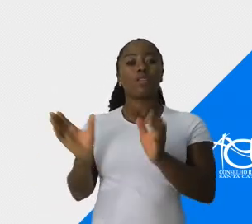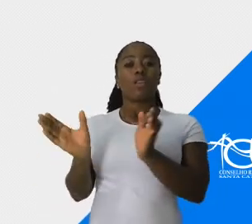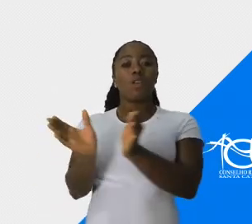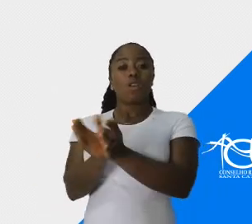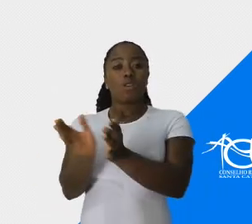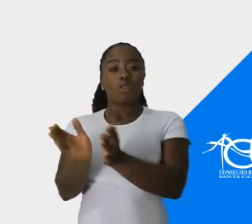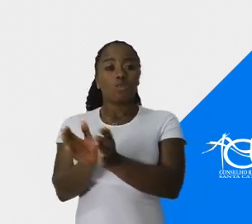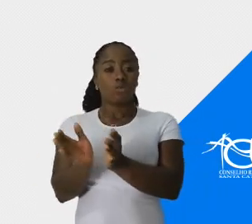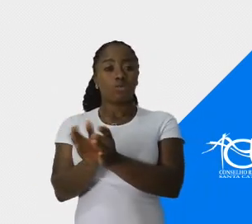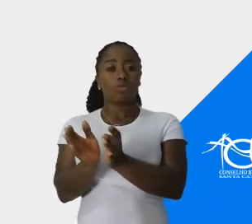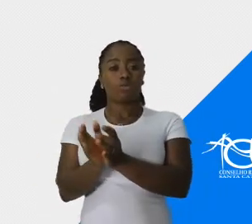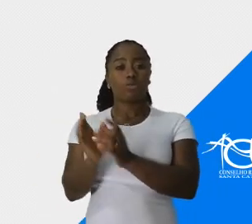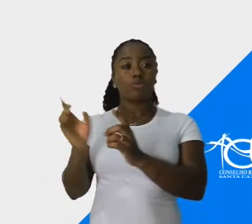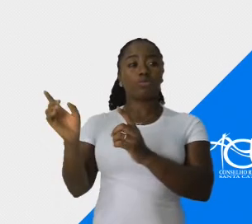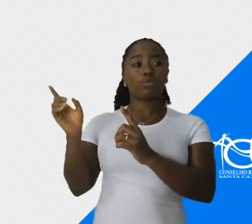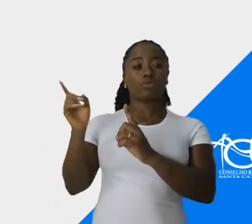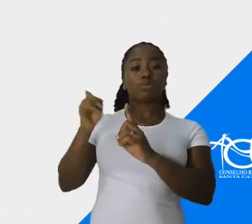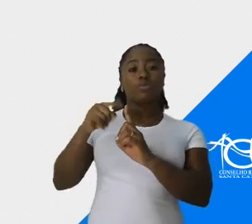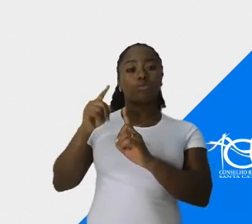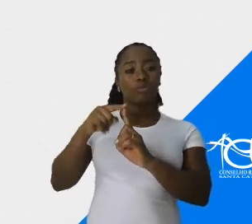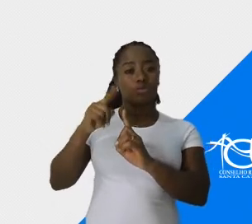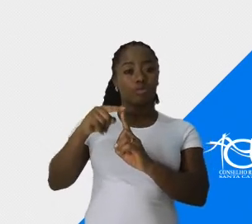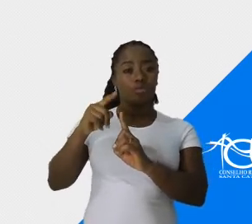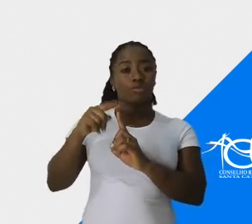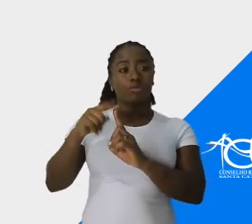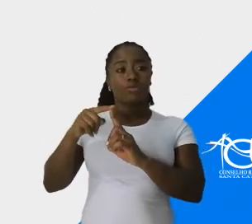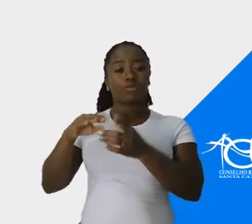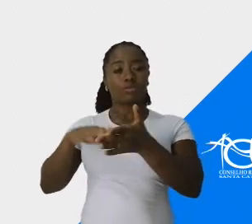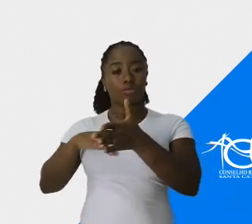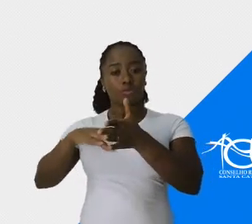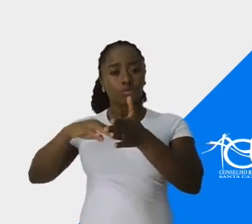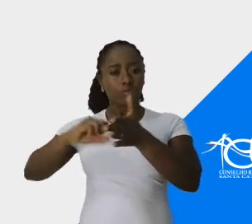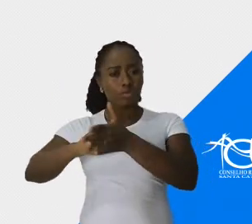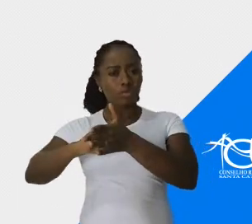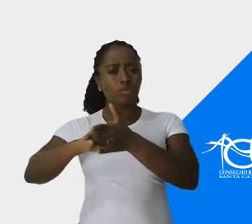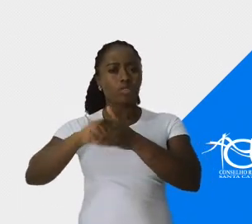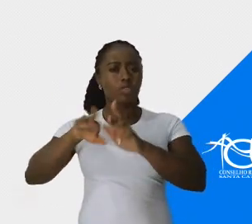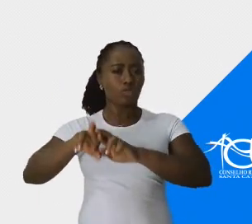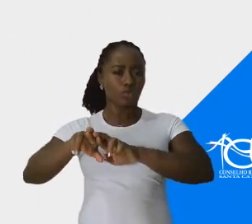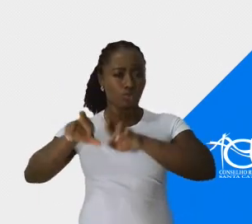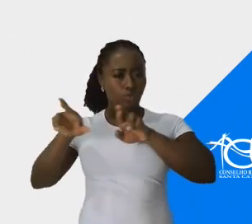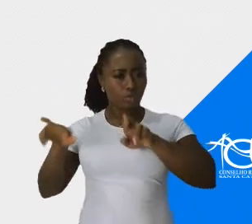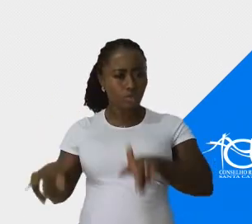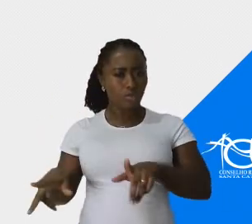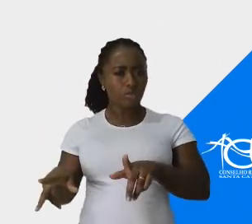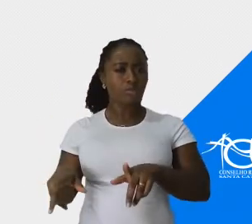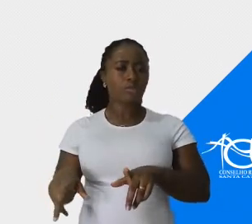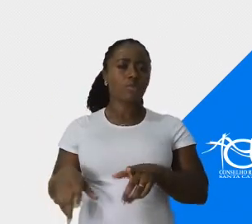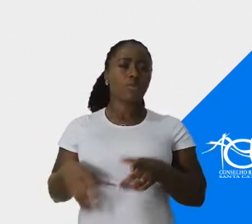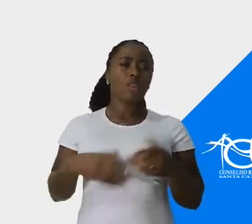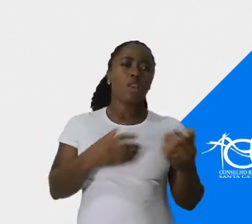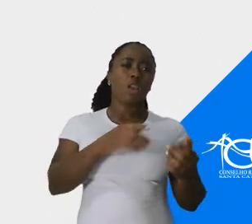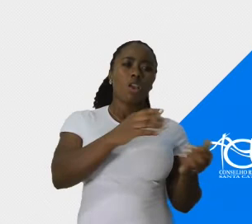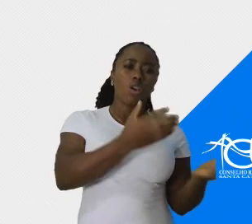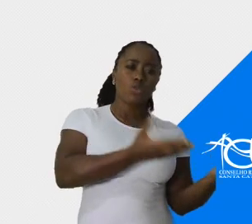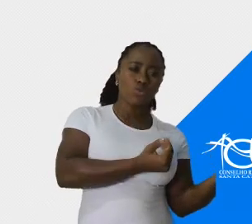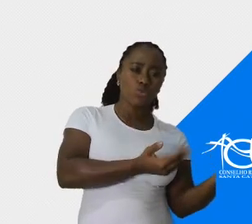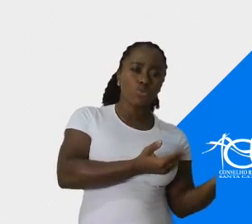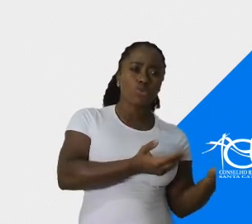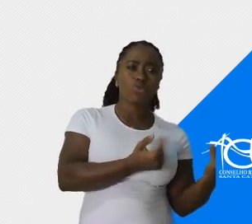acidente diferente, né? O tipo de lesão produzida pelo acidente é diferente. Os jovens fazem mais acidentes frontais, lesões